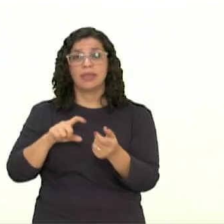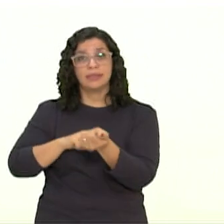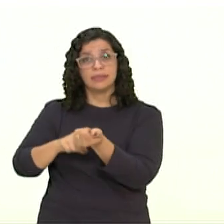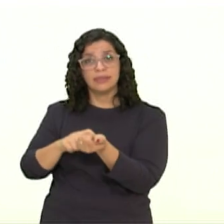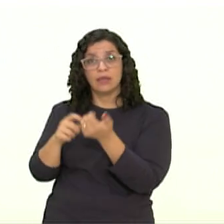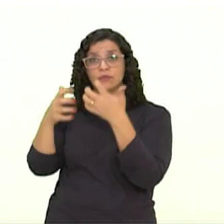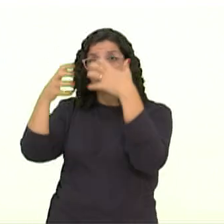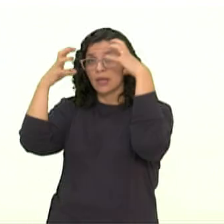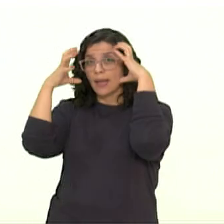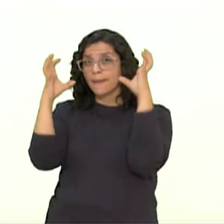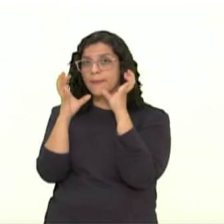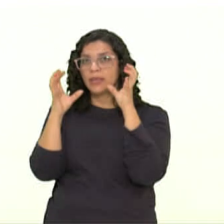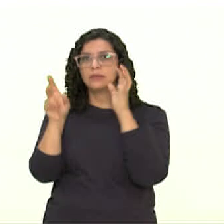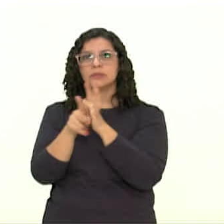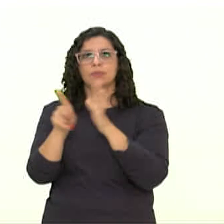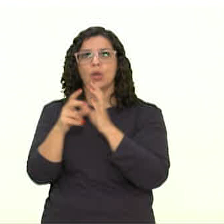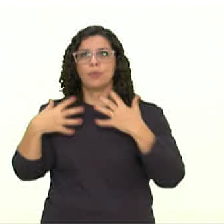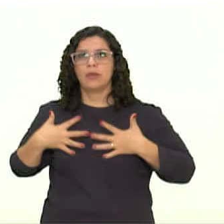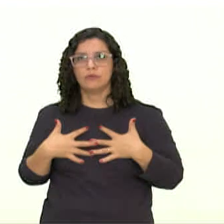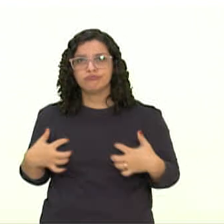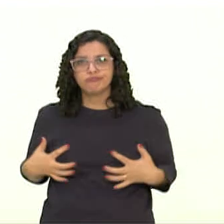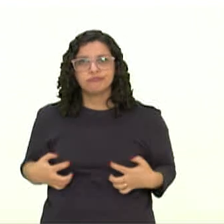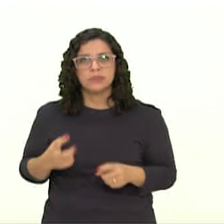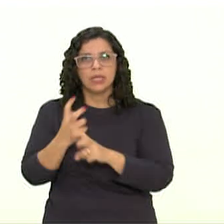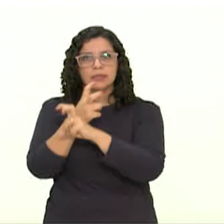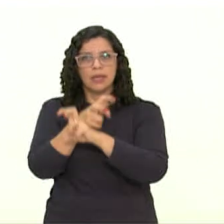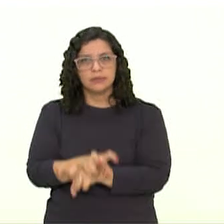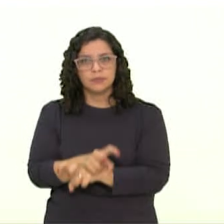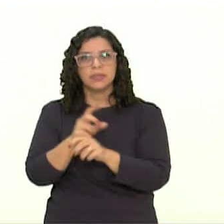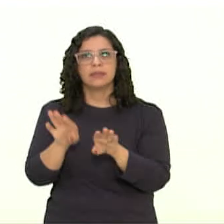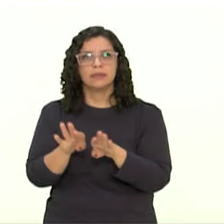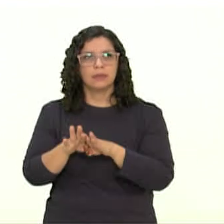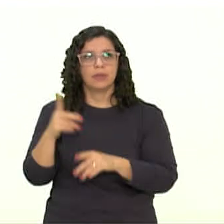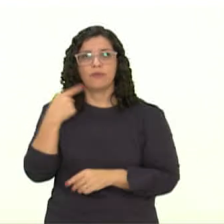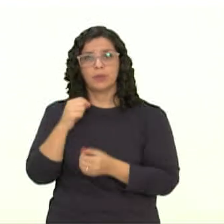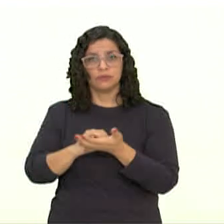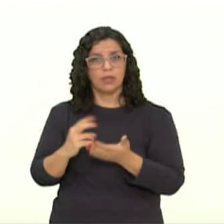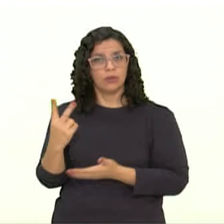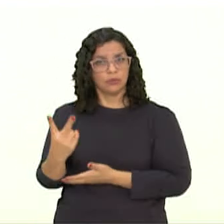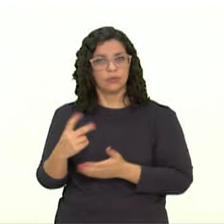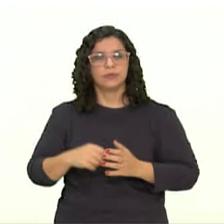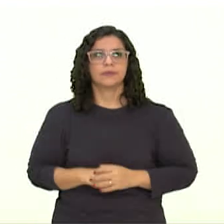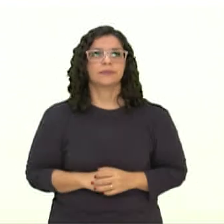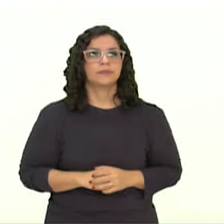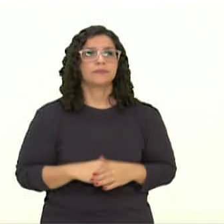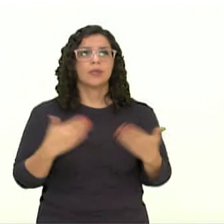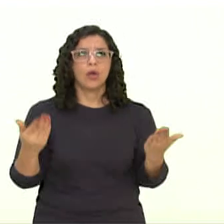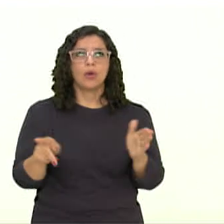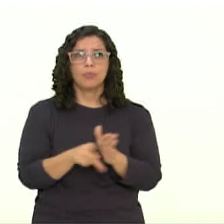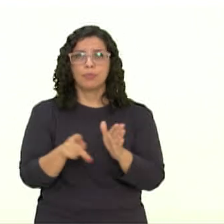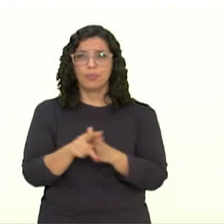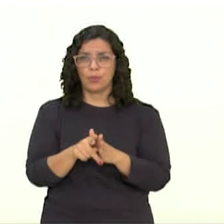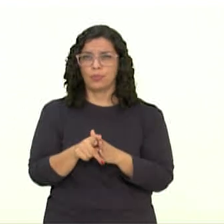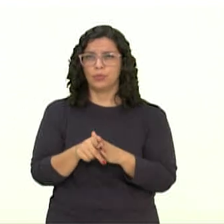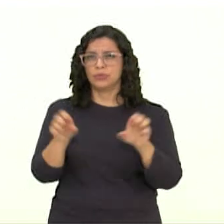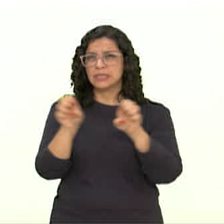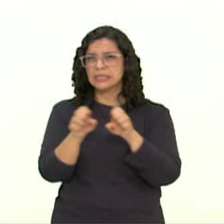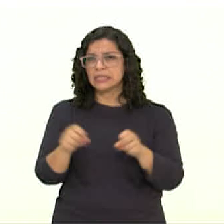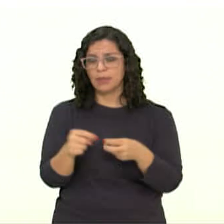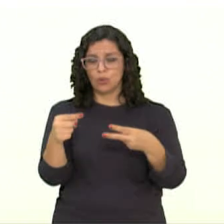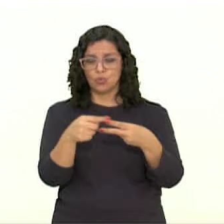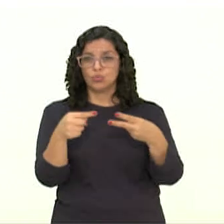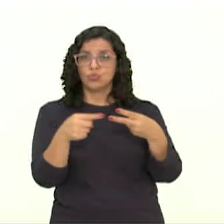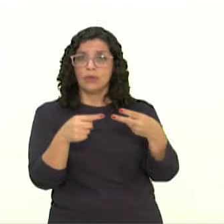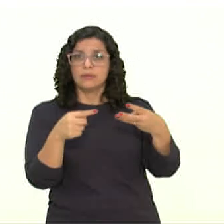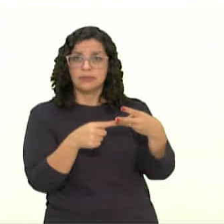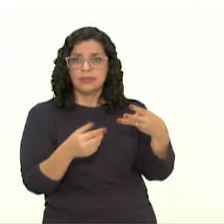cranianos e os nervos espinhais, ok? Vamos ao exercício 2. O sistema nervoso possui três